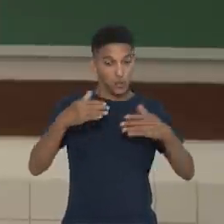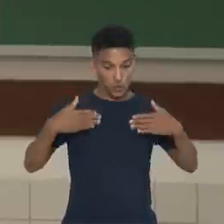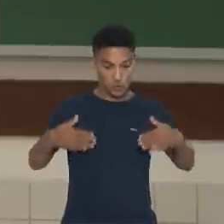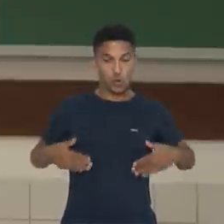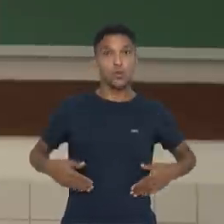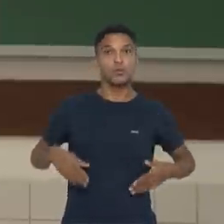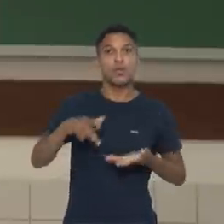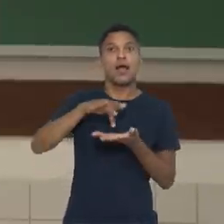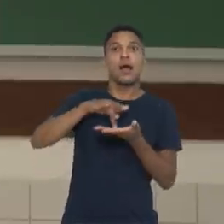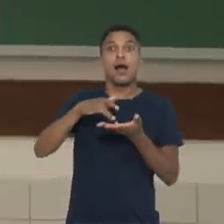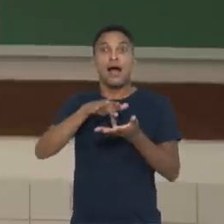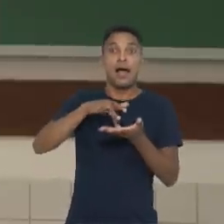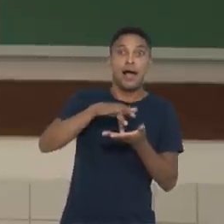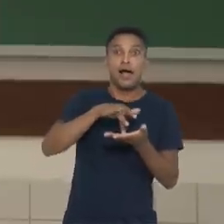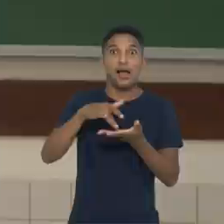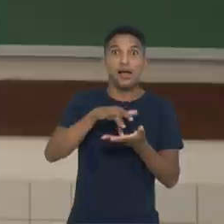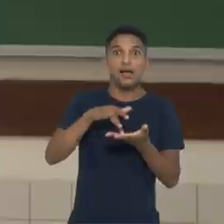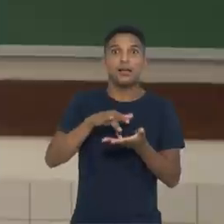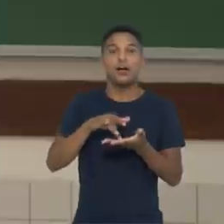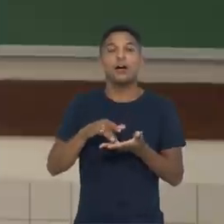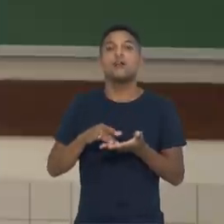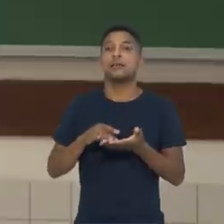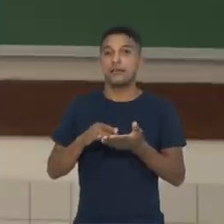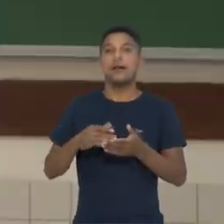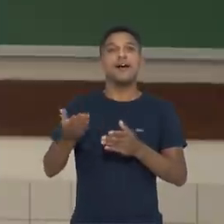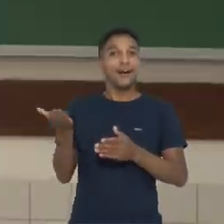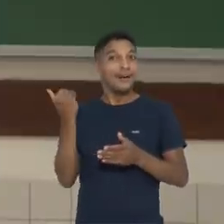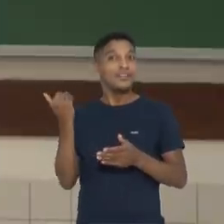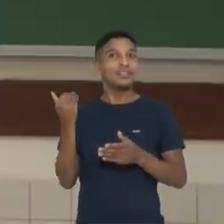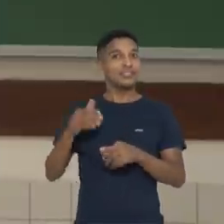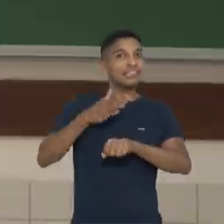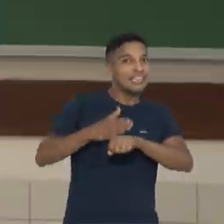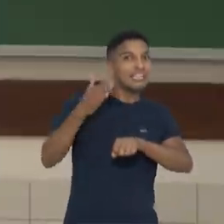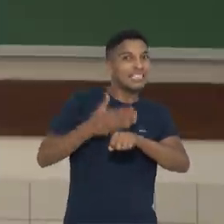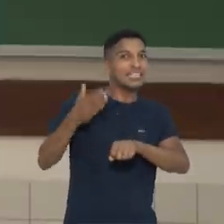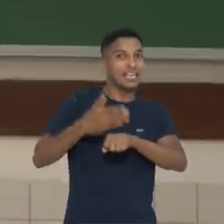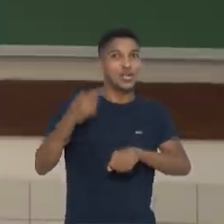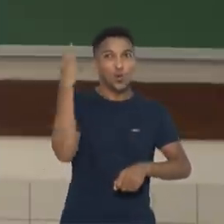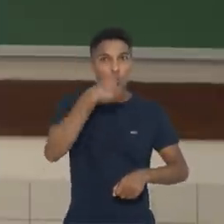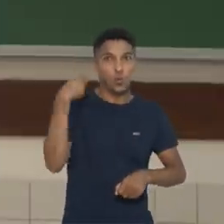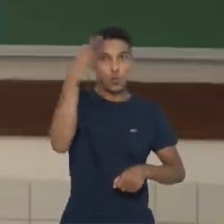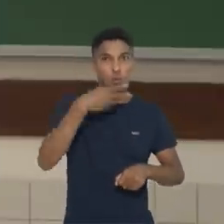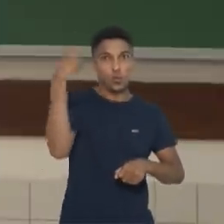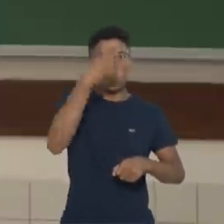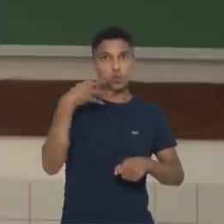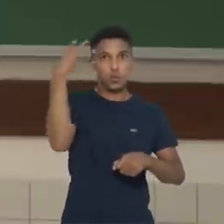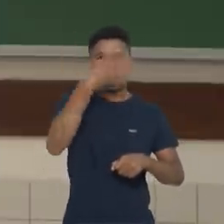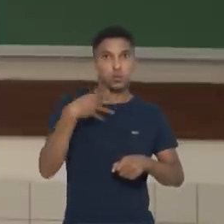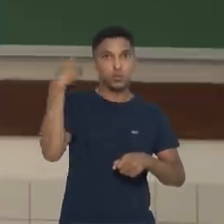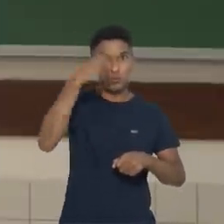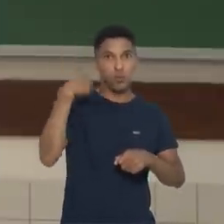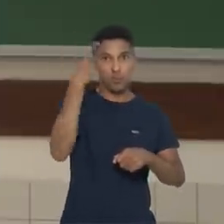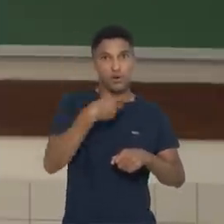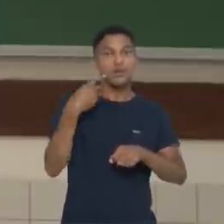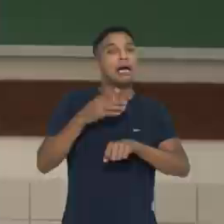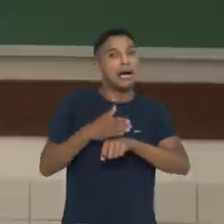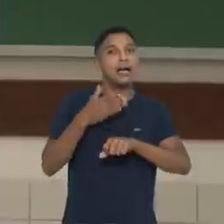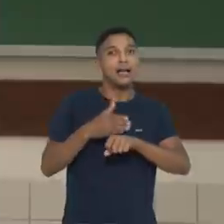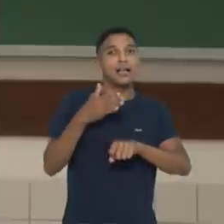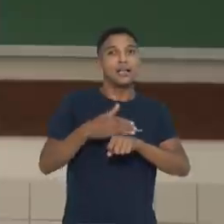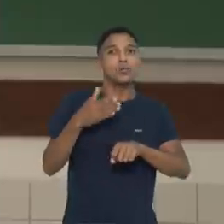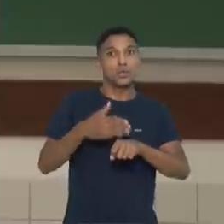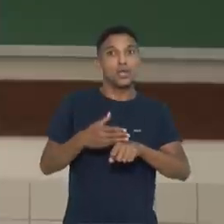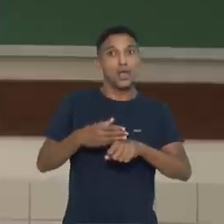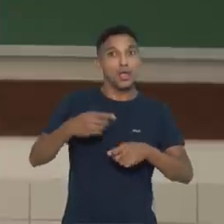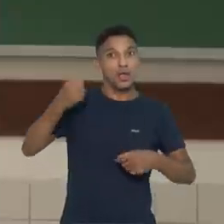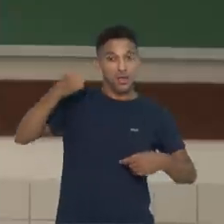eles trabalham por horas e horas para ter esse preparo corporal, né, e mental. Então é muito legal assim, e por isso geralmente, né,